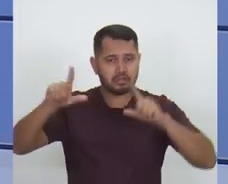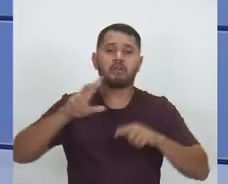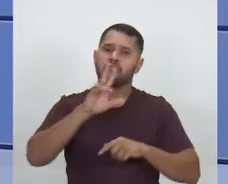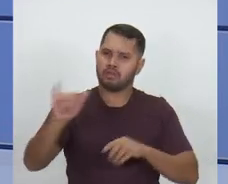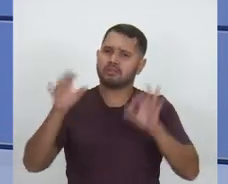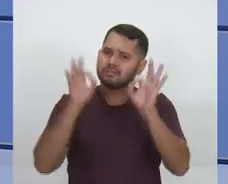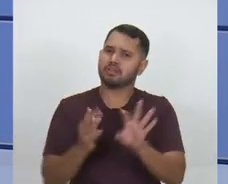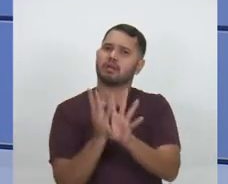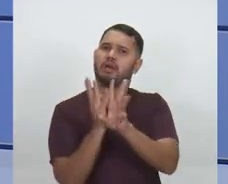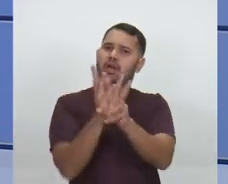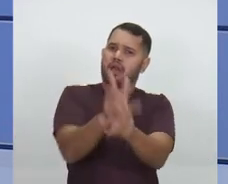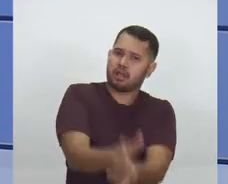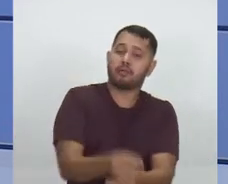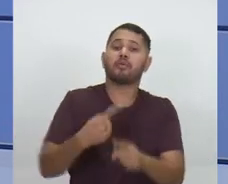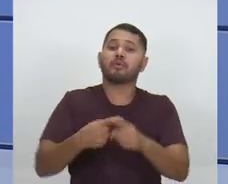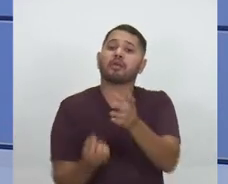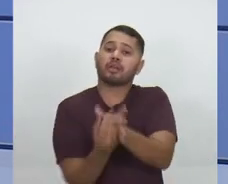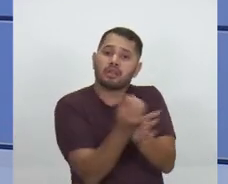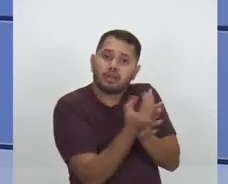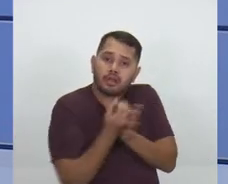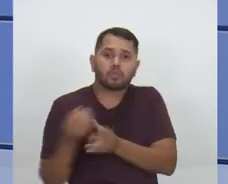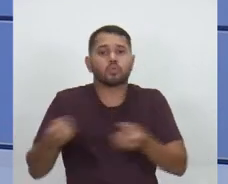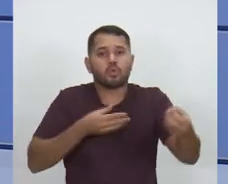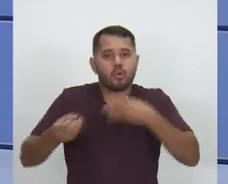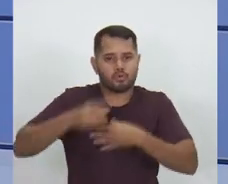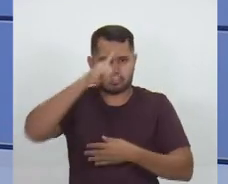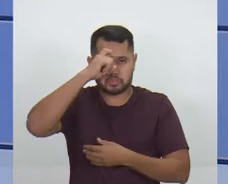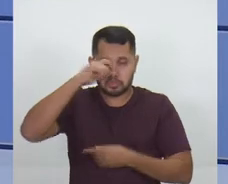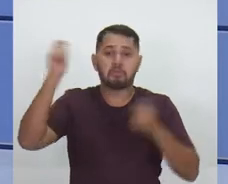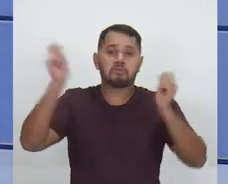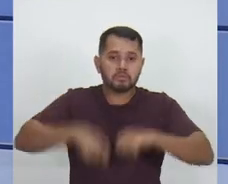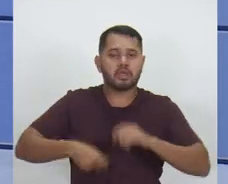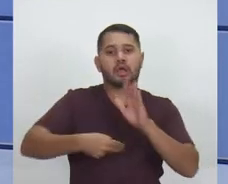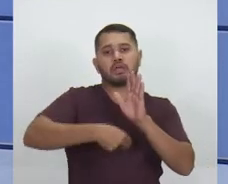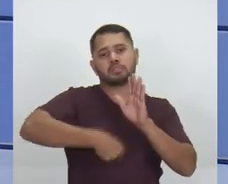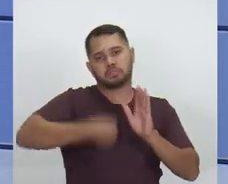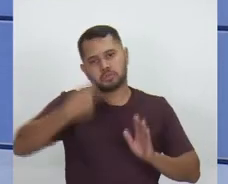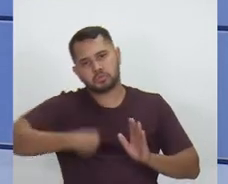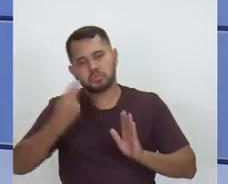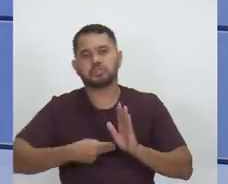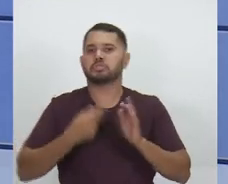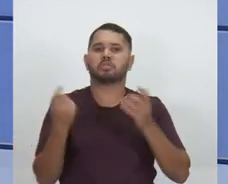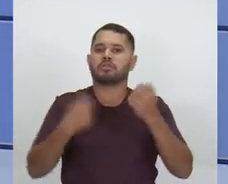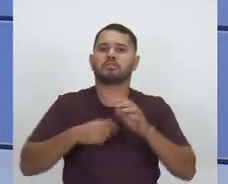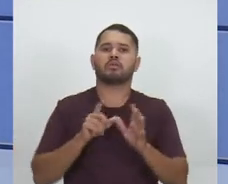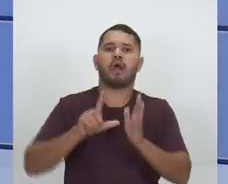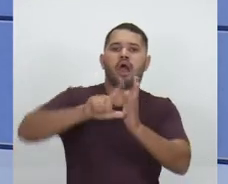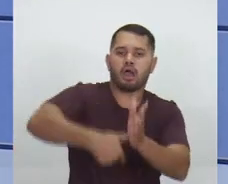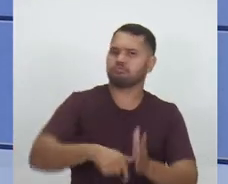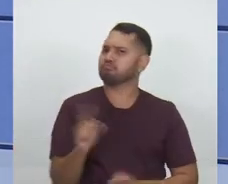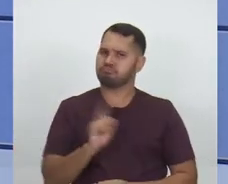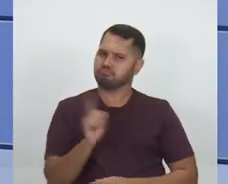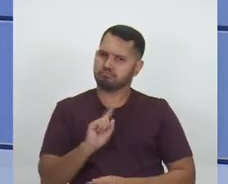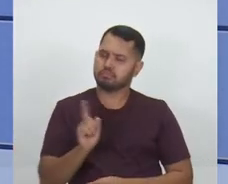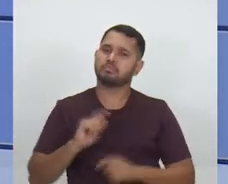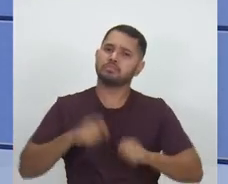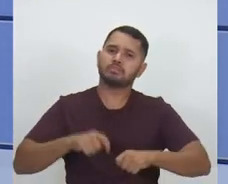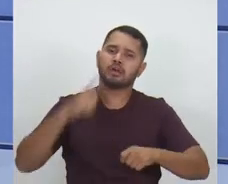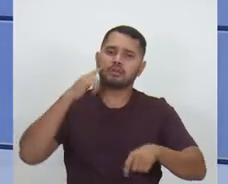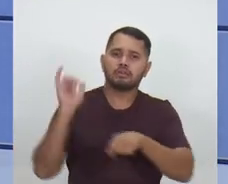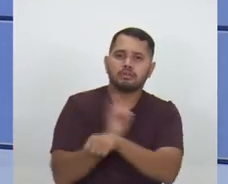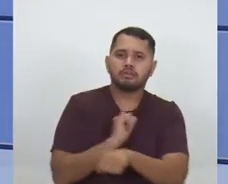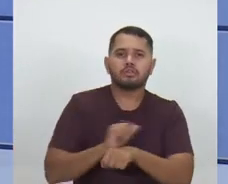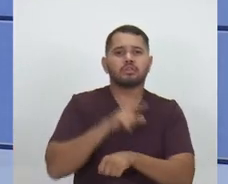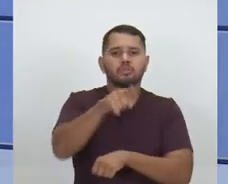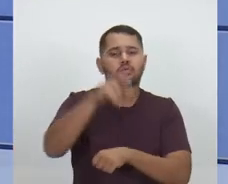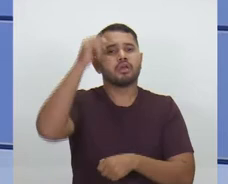acabar porque com esses hospitais por não ter condições de fazer com que refiro gir elas não possam ser adiadas nós temos que fazer de tudo para que você não